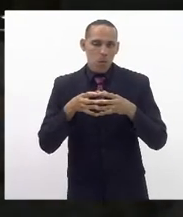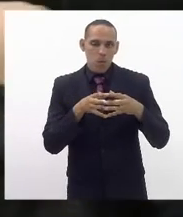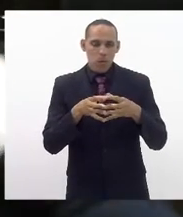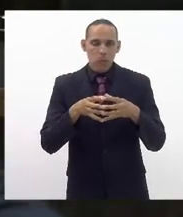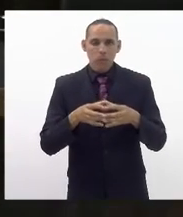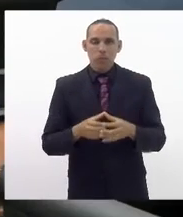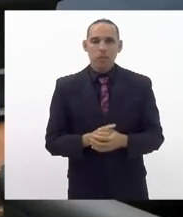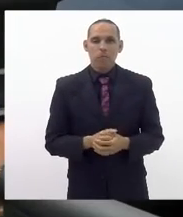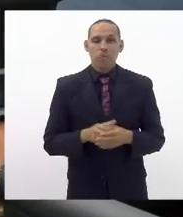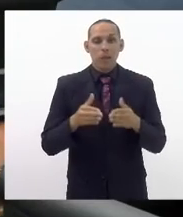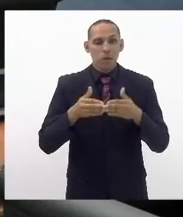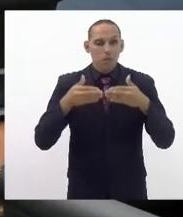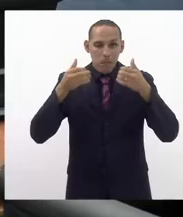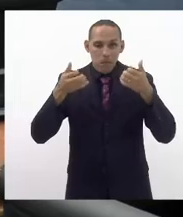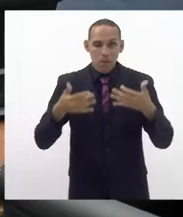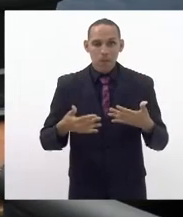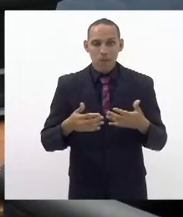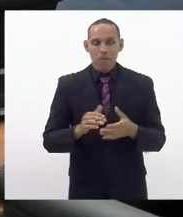comissões. Pela ordem, tio.